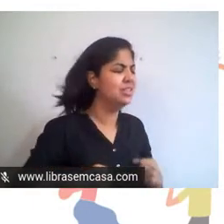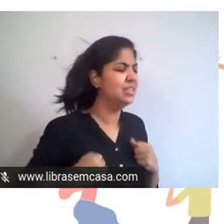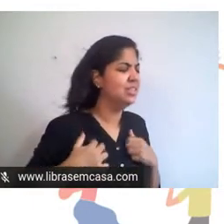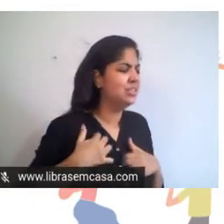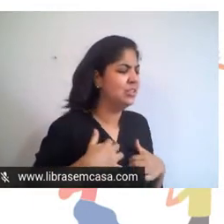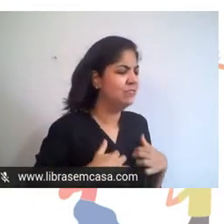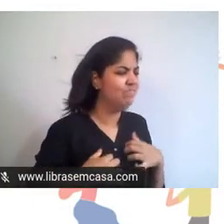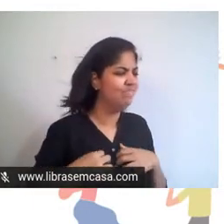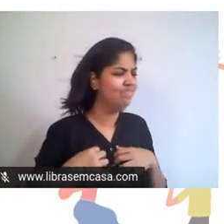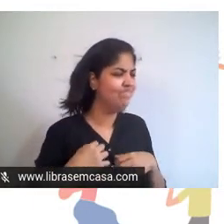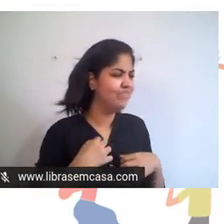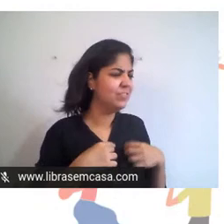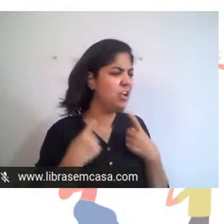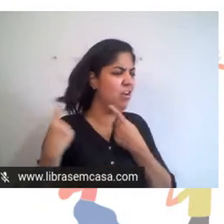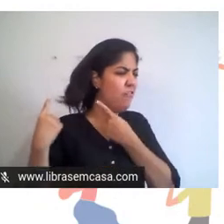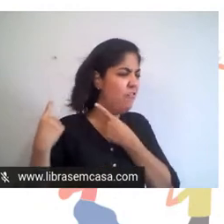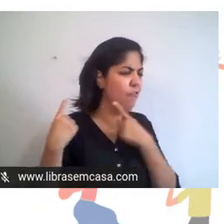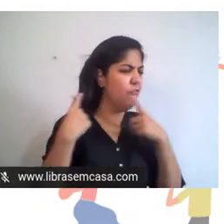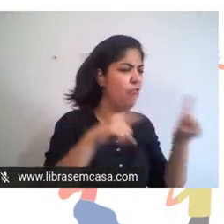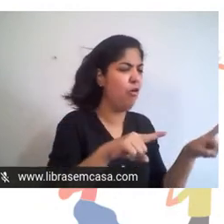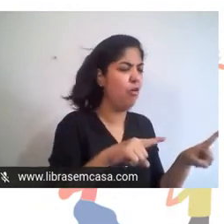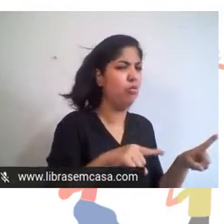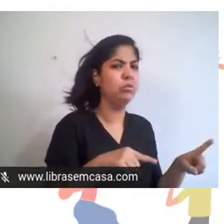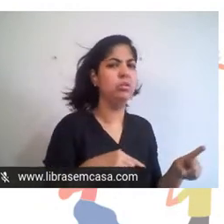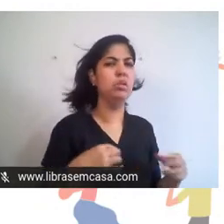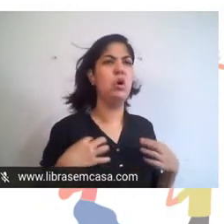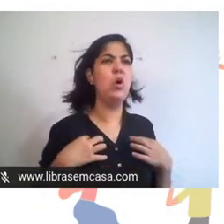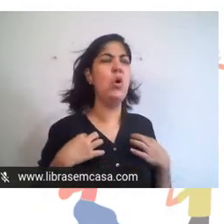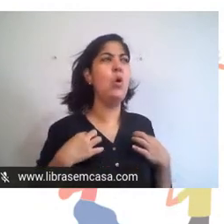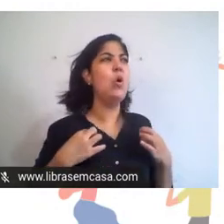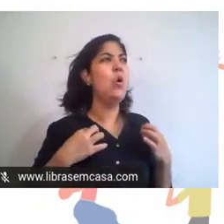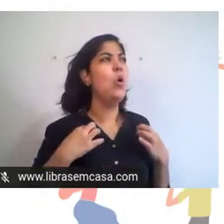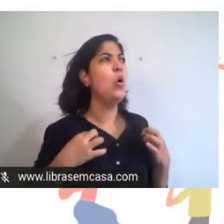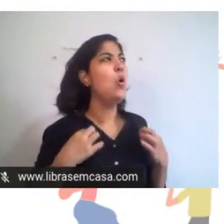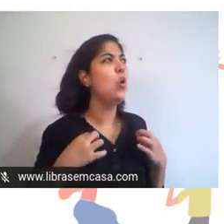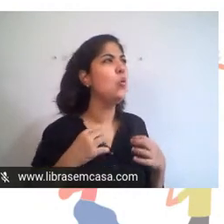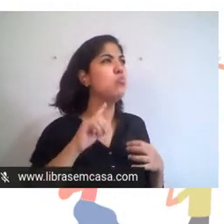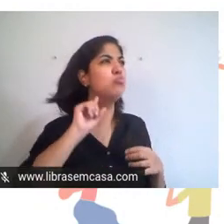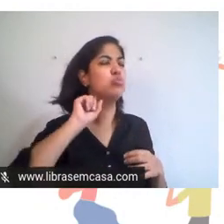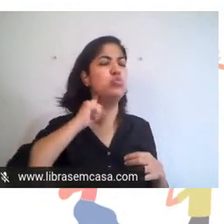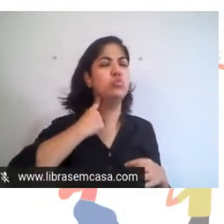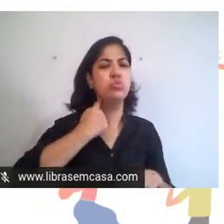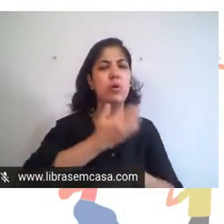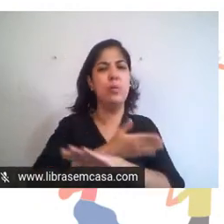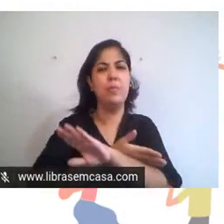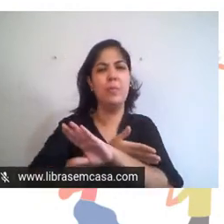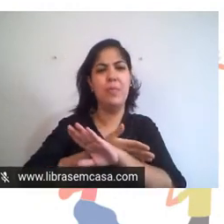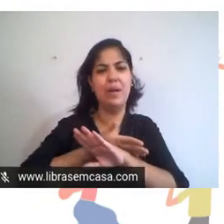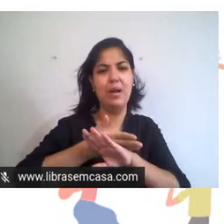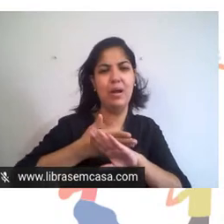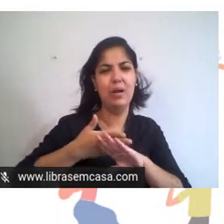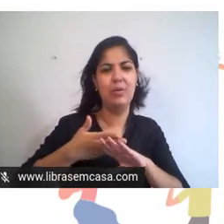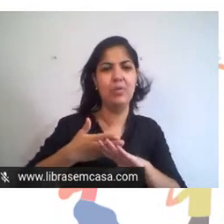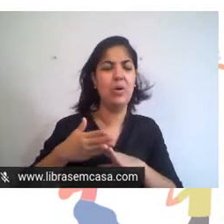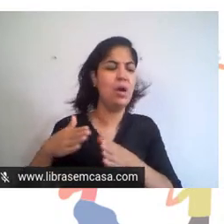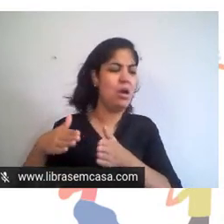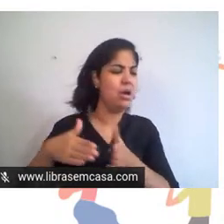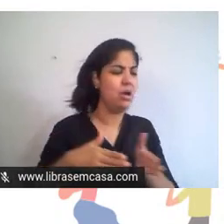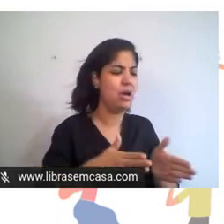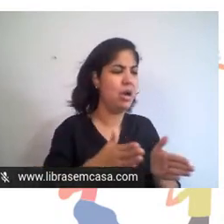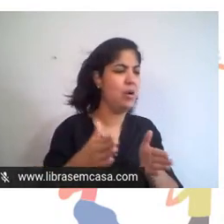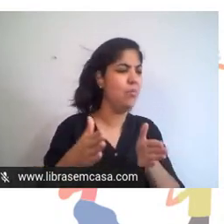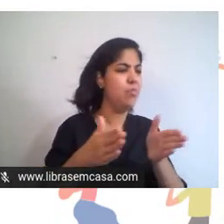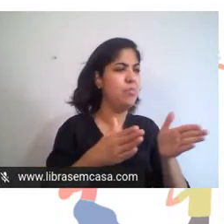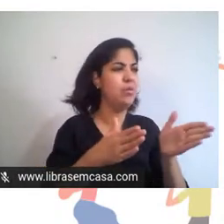das trouxas, roupagens sujas dos brancos, pelo caminho empoeirado rumo à favela. A